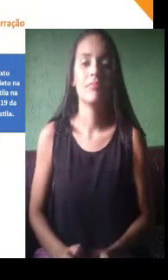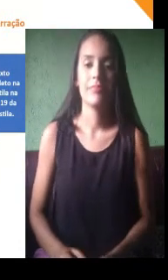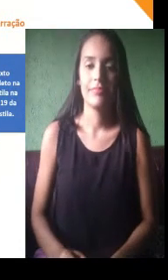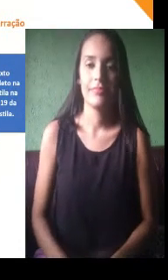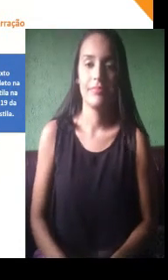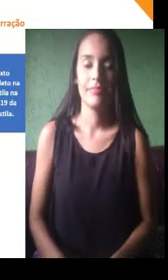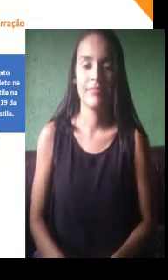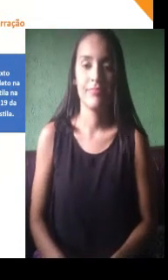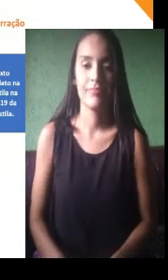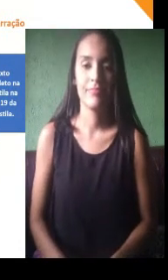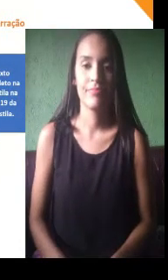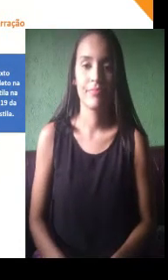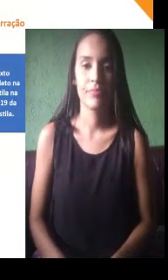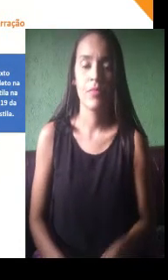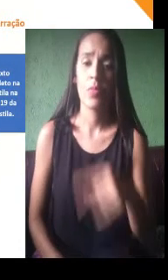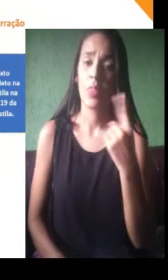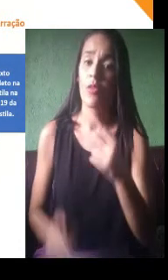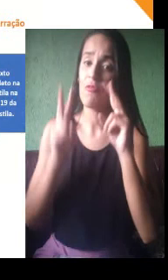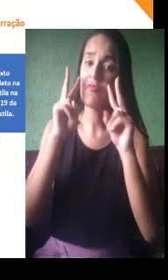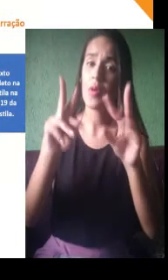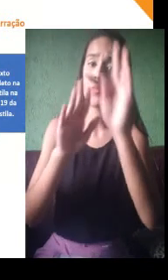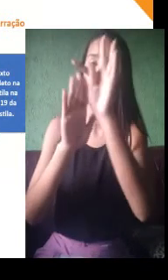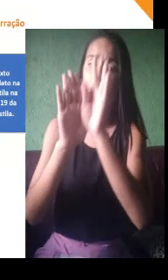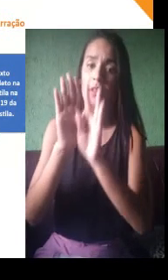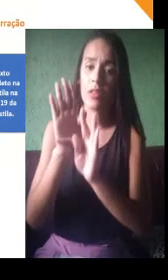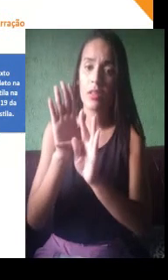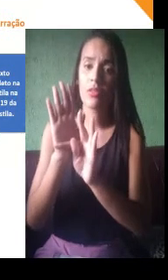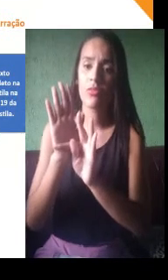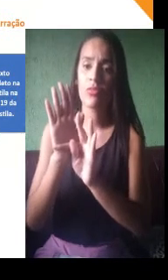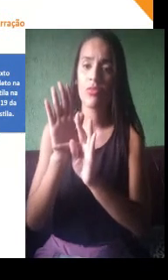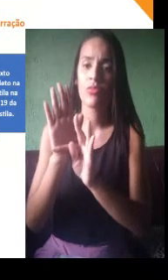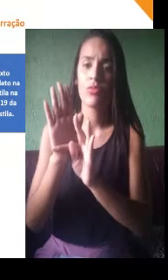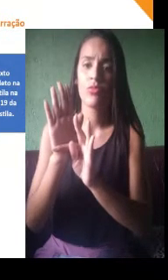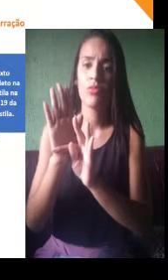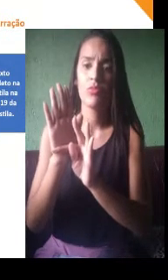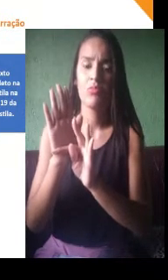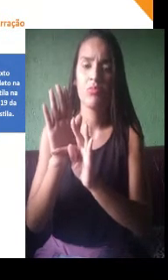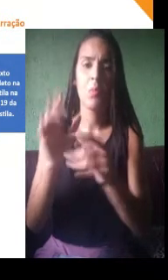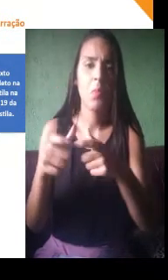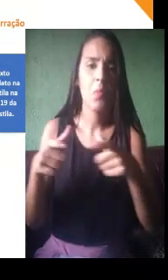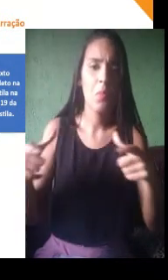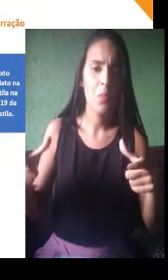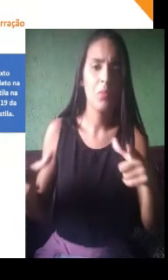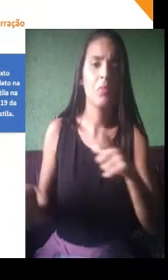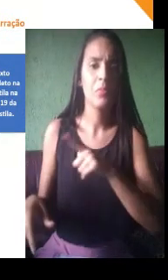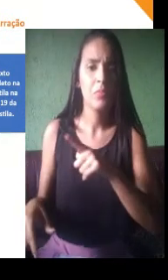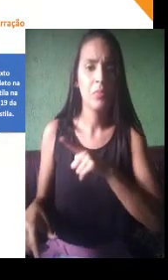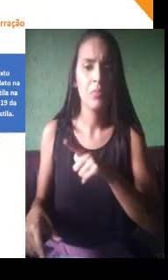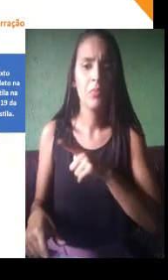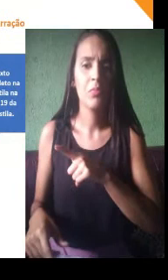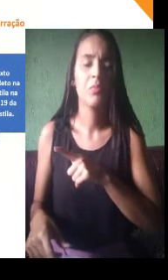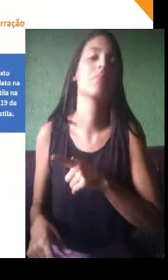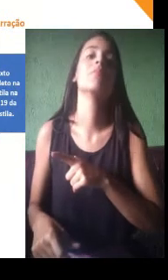eu vou perceber que ele vai se valer daquilo que a gente chama de injunção, que está tudo no âmbito do